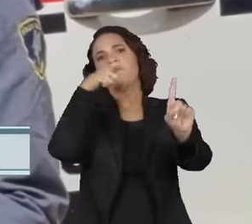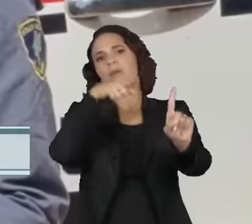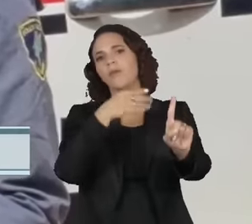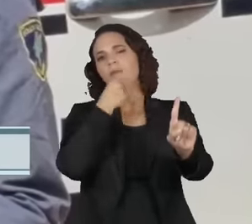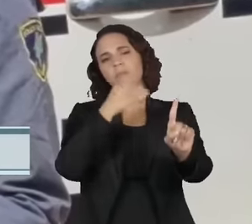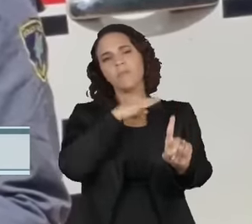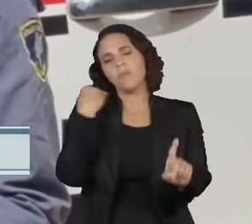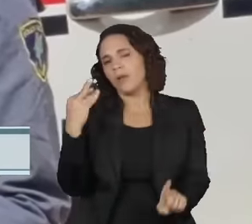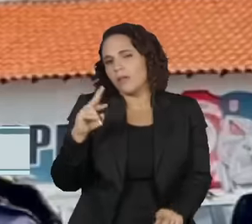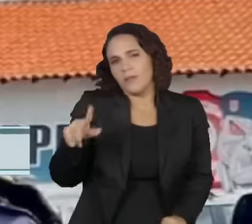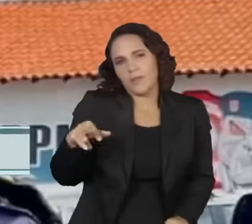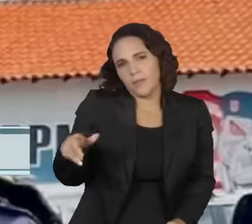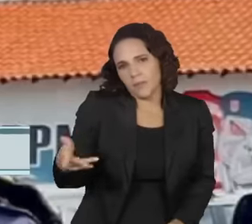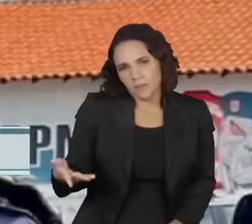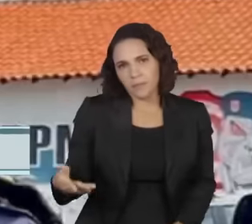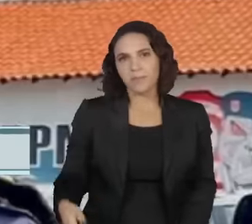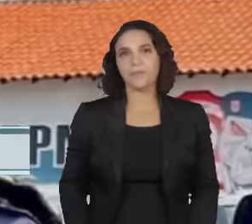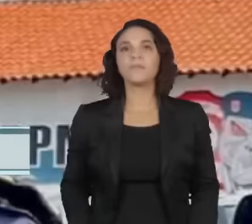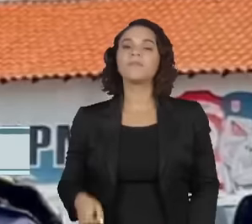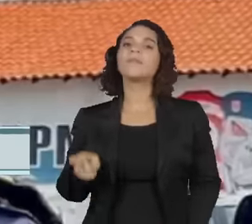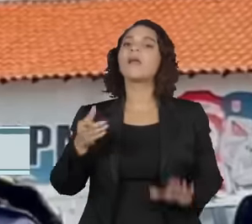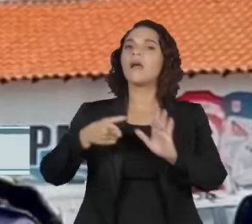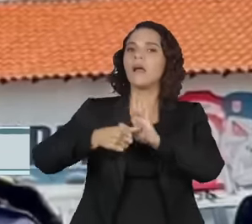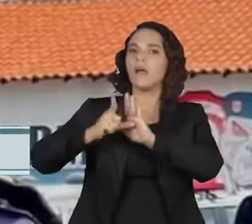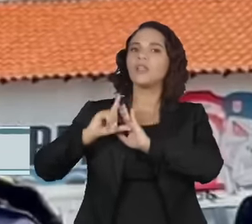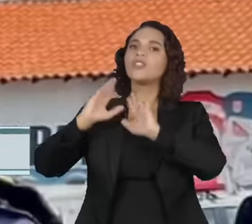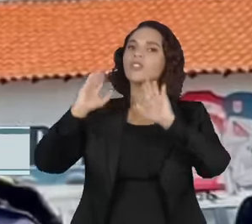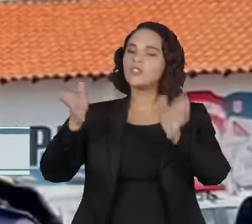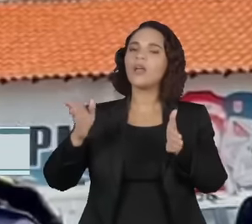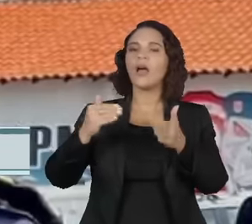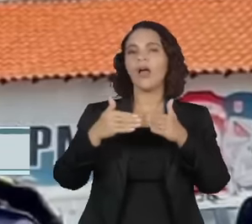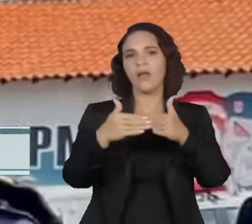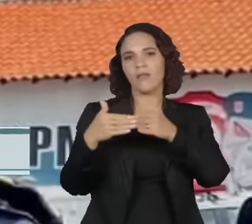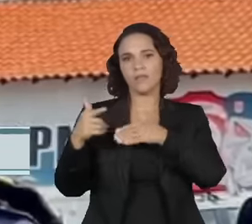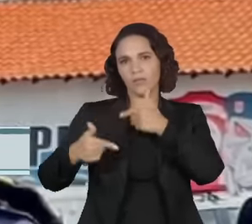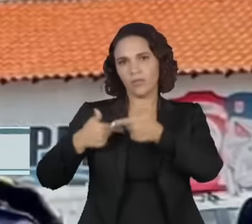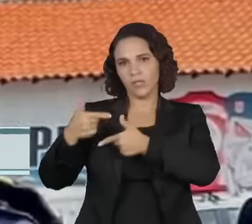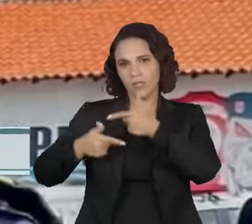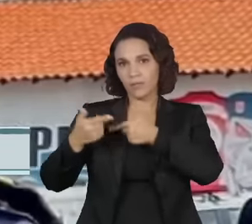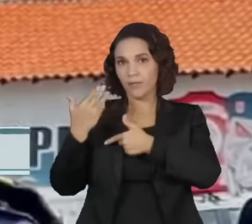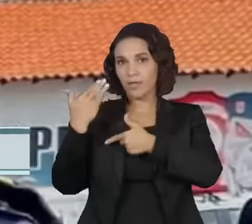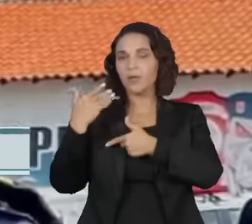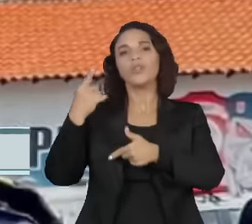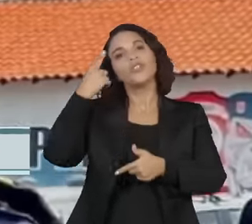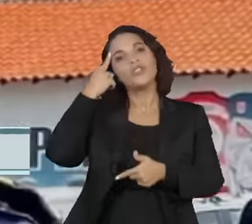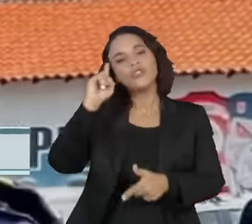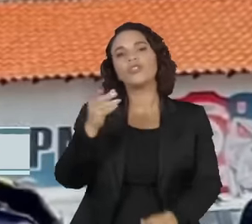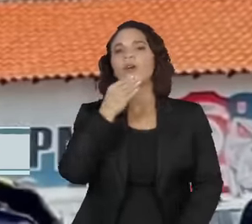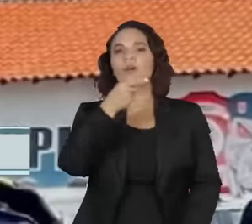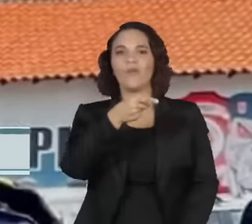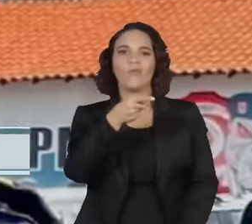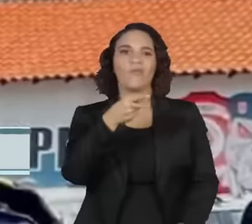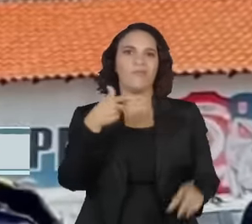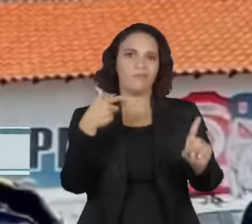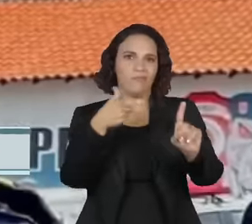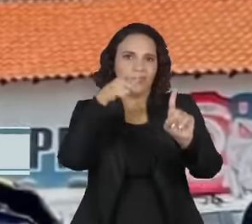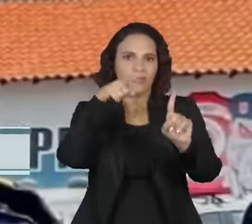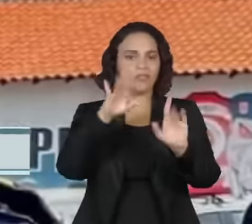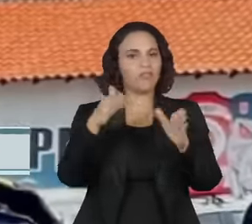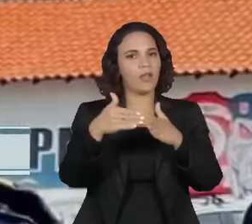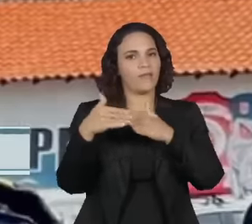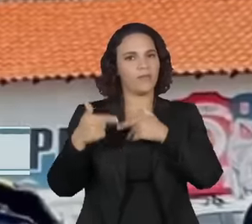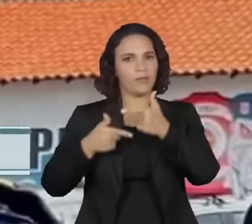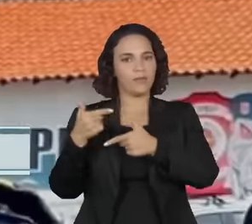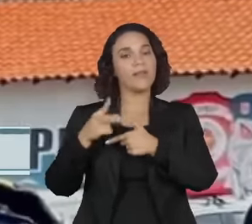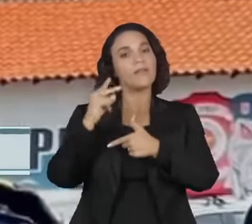Marcos Vinícius ela já havia sido afastada do trabalho desde o dia da morte do jov a cabo